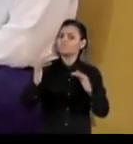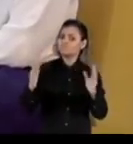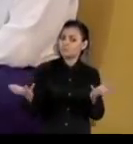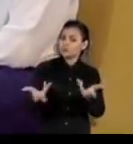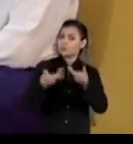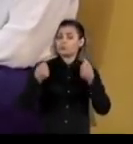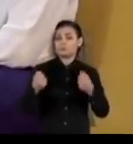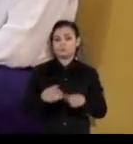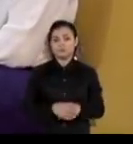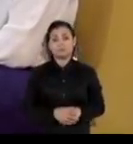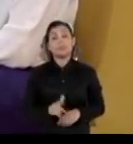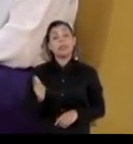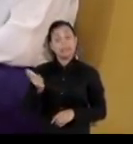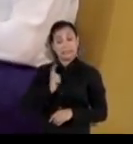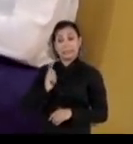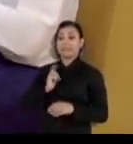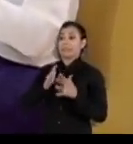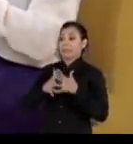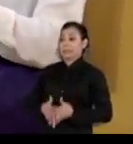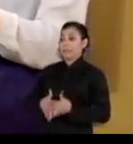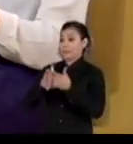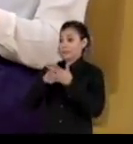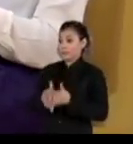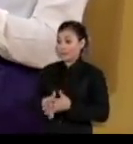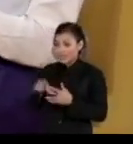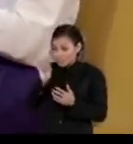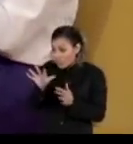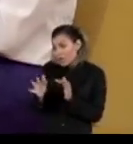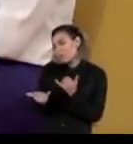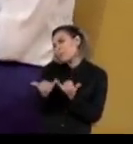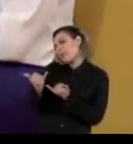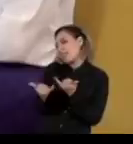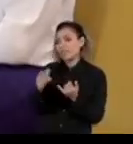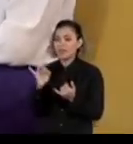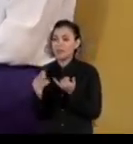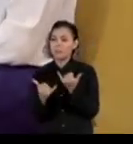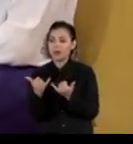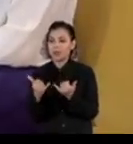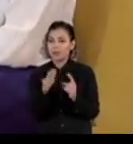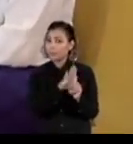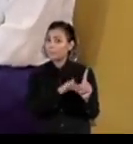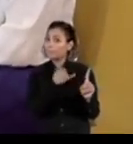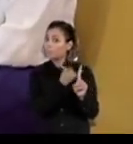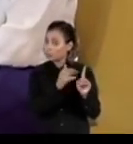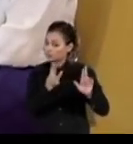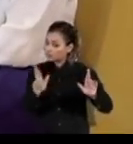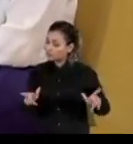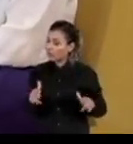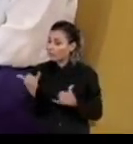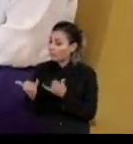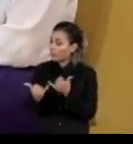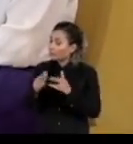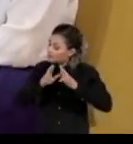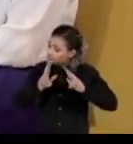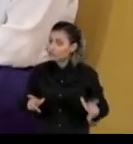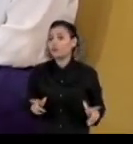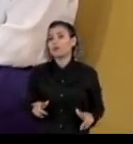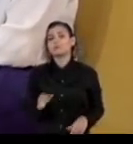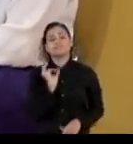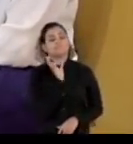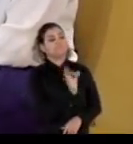existe muita confusão do que é uma simples brincadeira e daquilo que é bullying, uma ofensa.